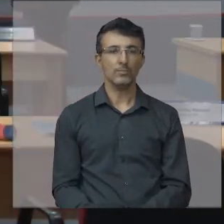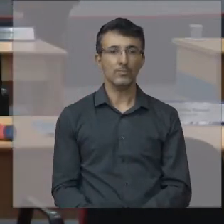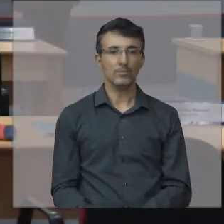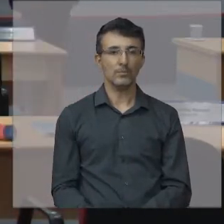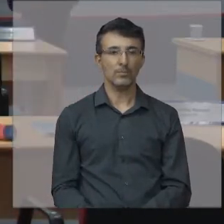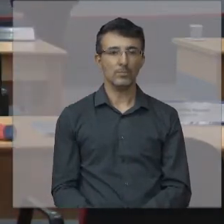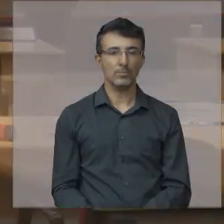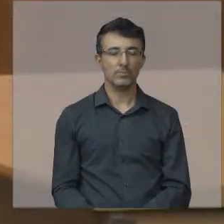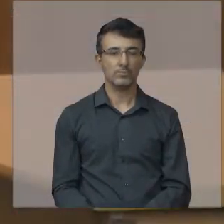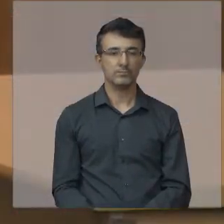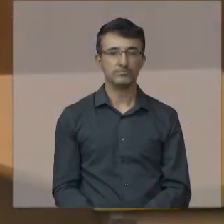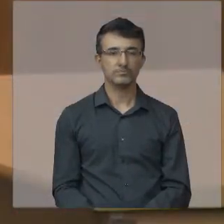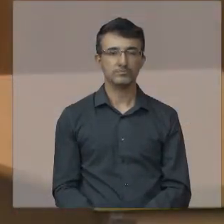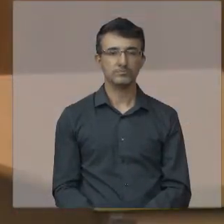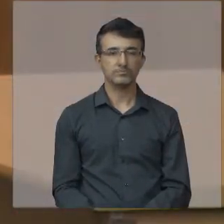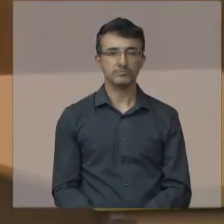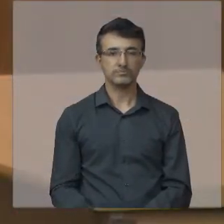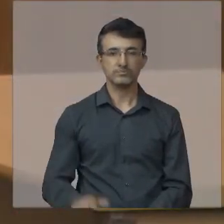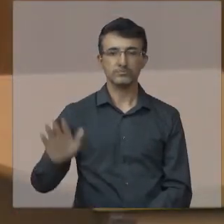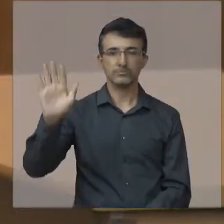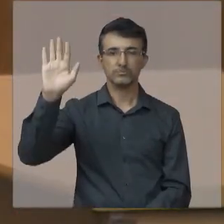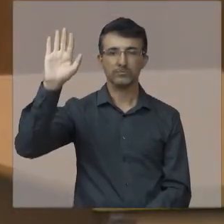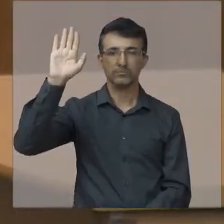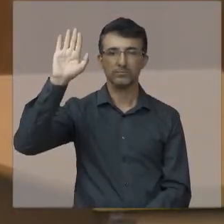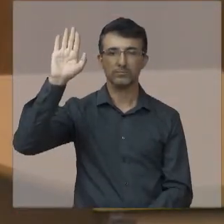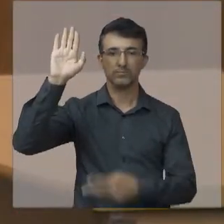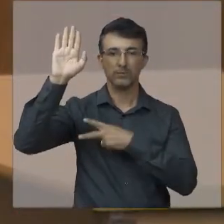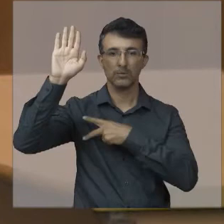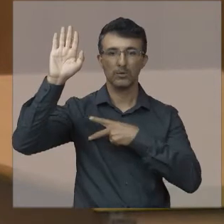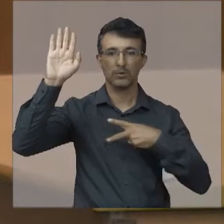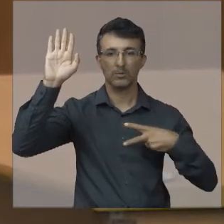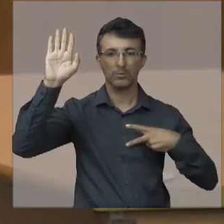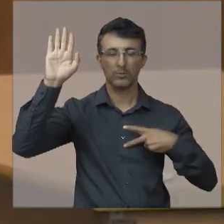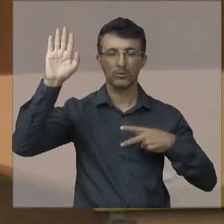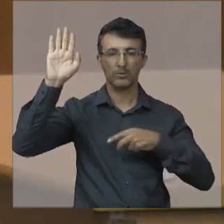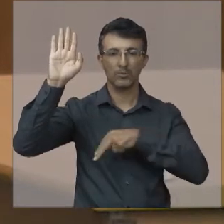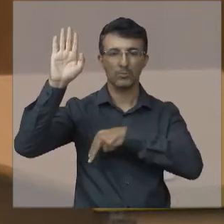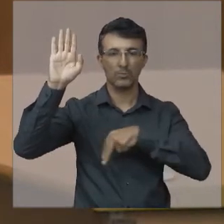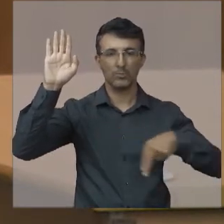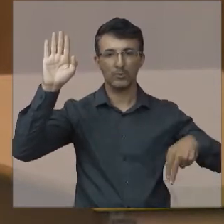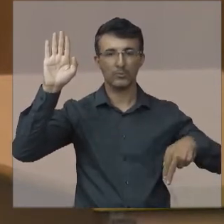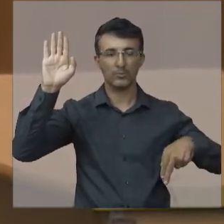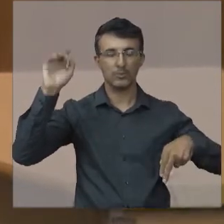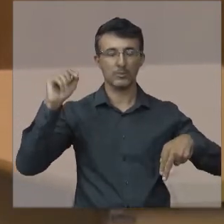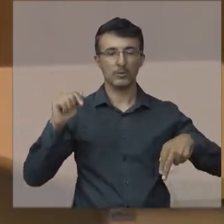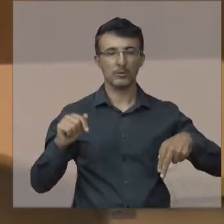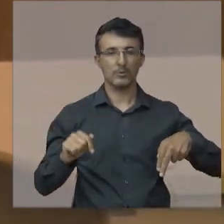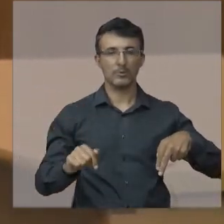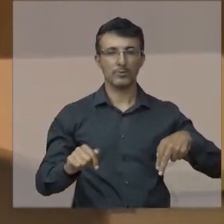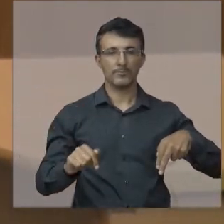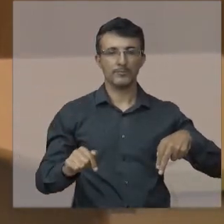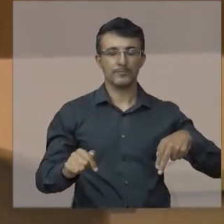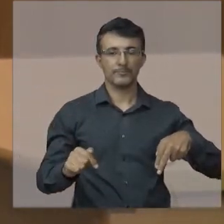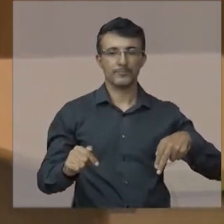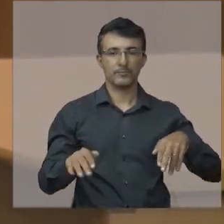Senhor presidente, coloco meu nome à disposição dos nobres pares vereadores